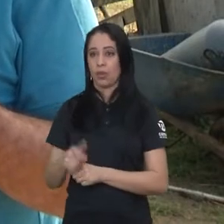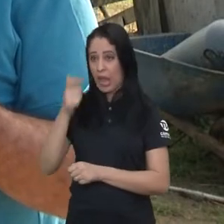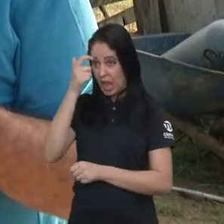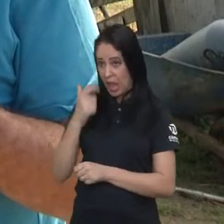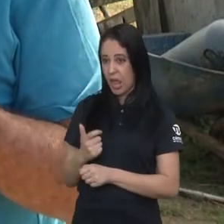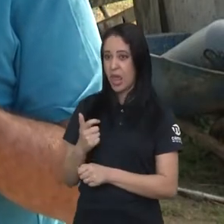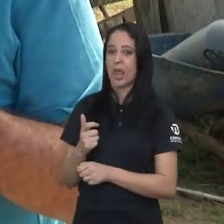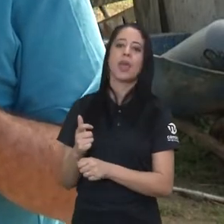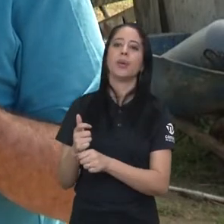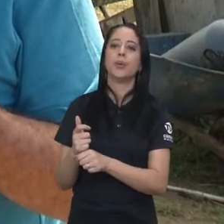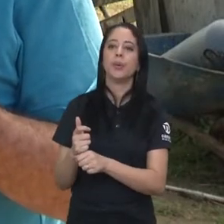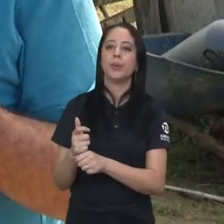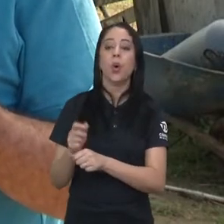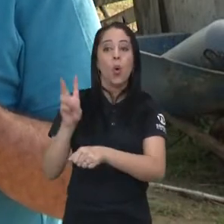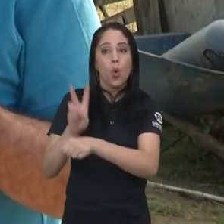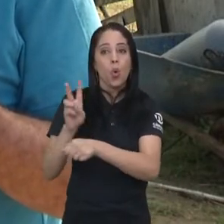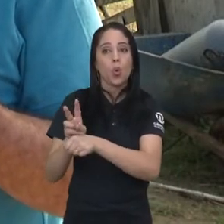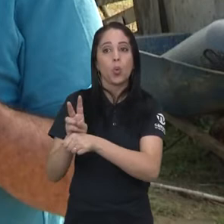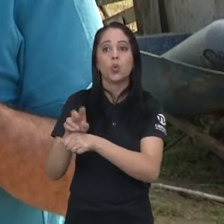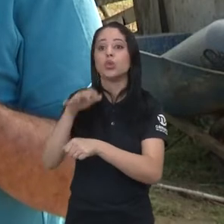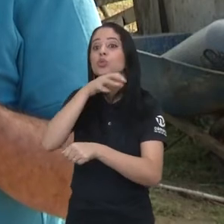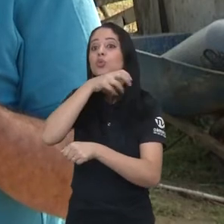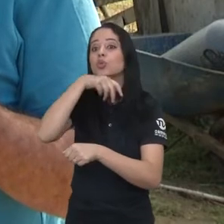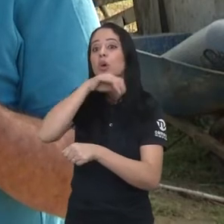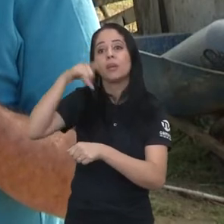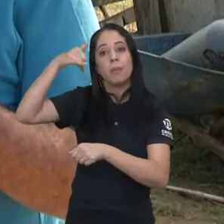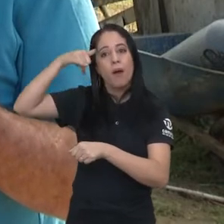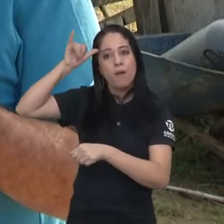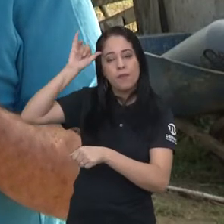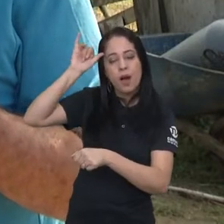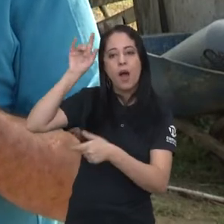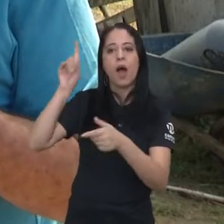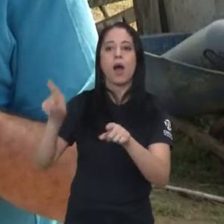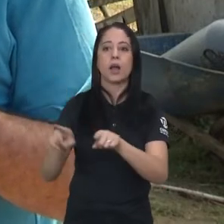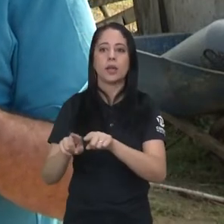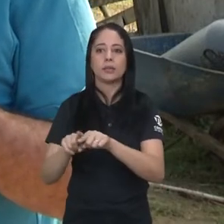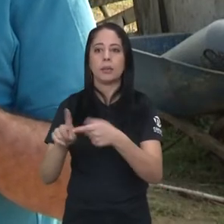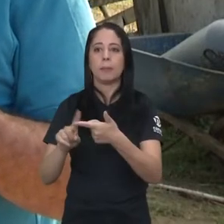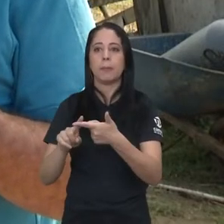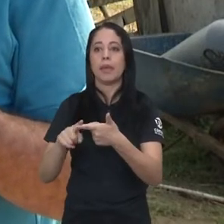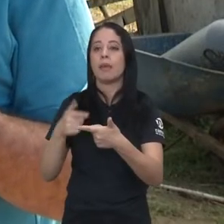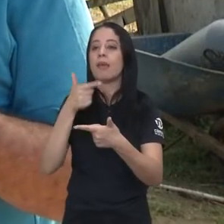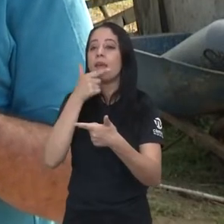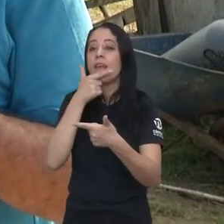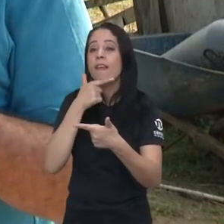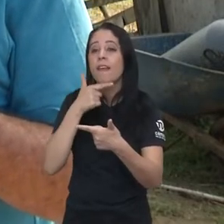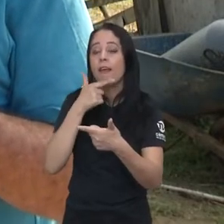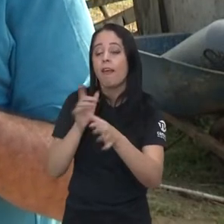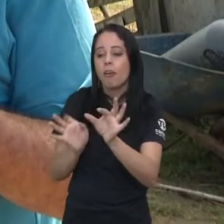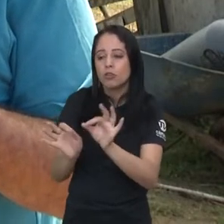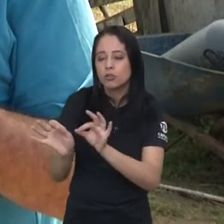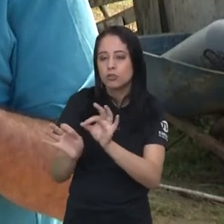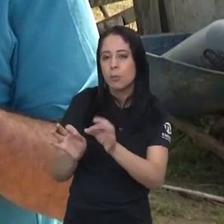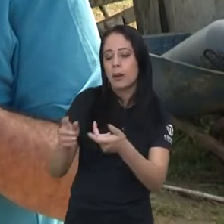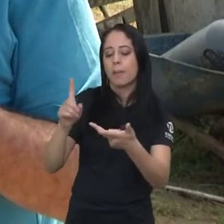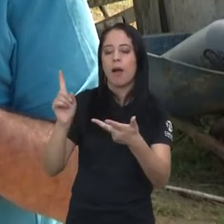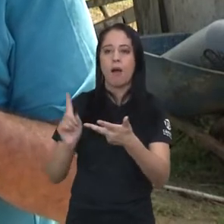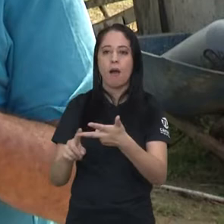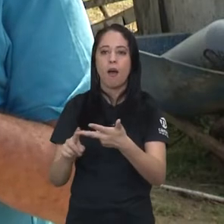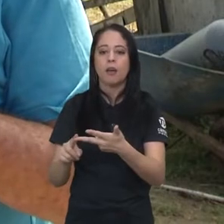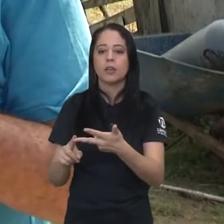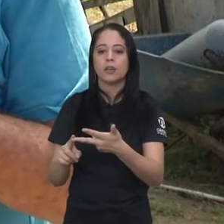e engorda né e A Patricinha nos também a silagem de milho